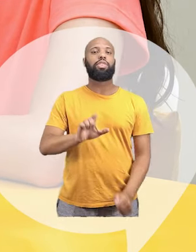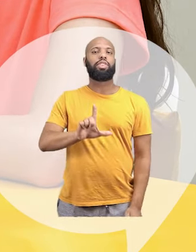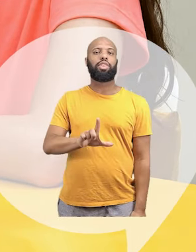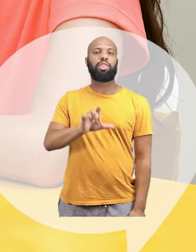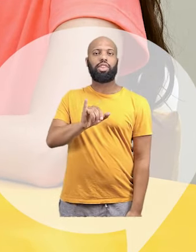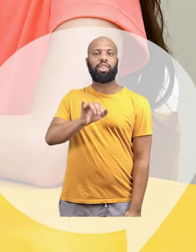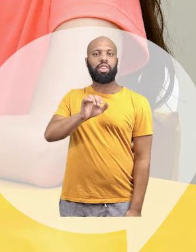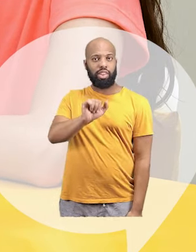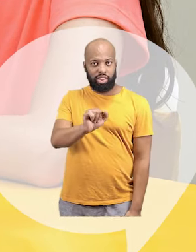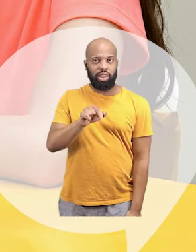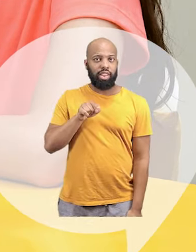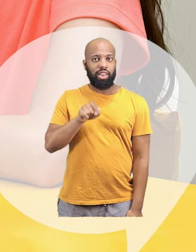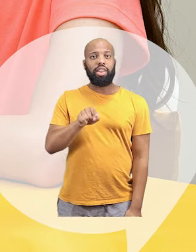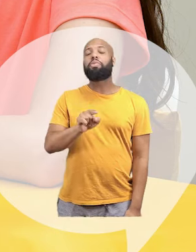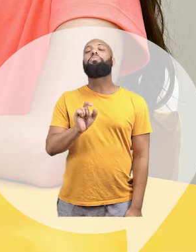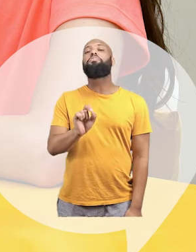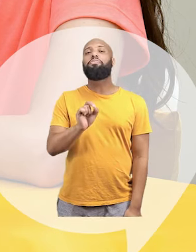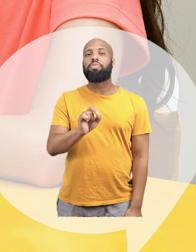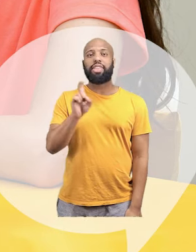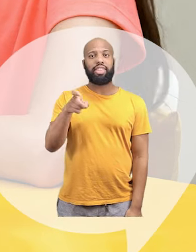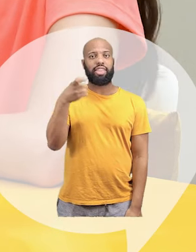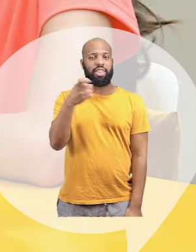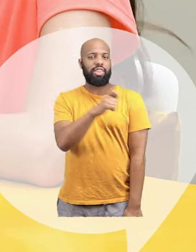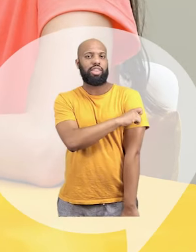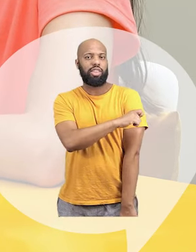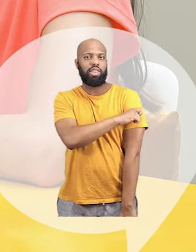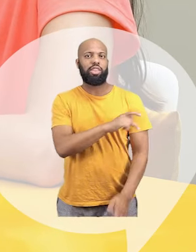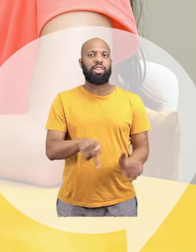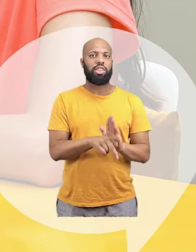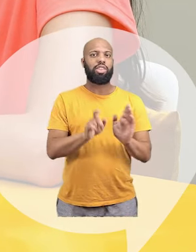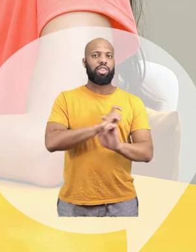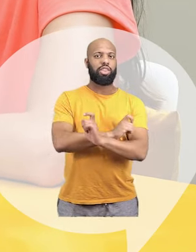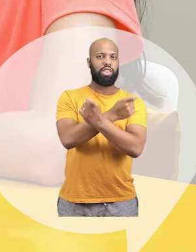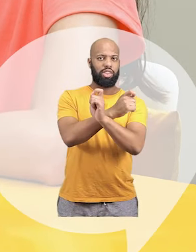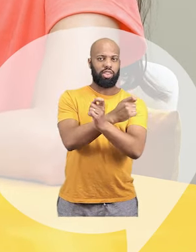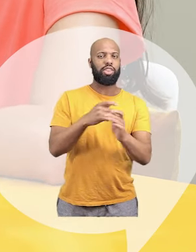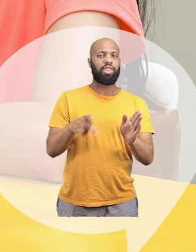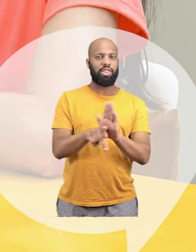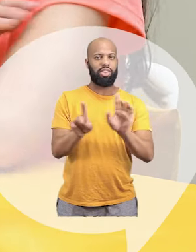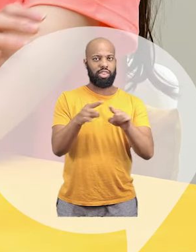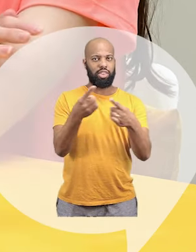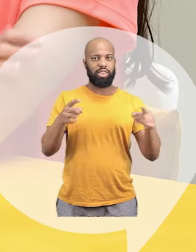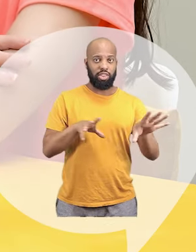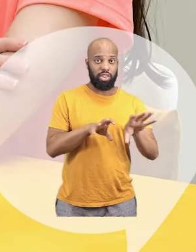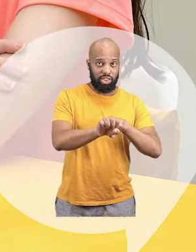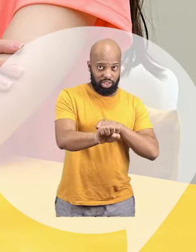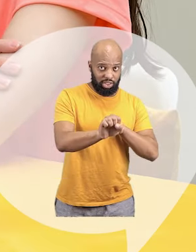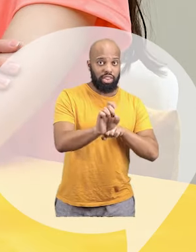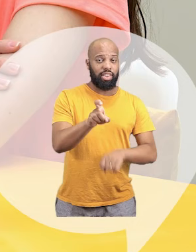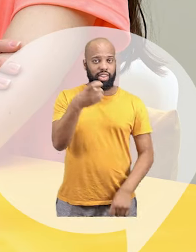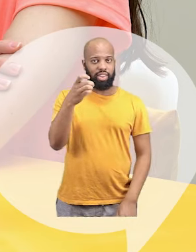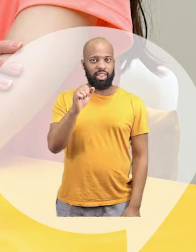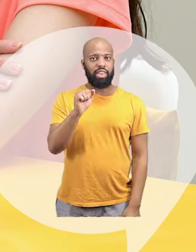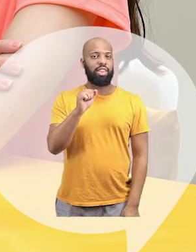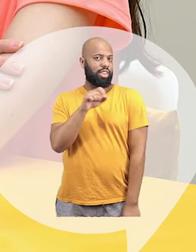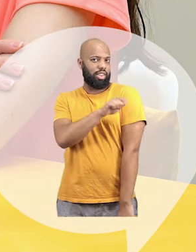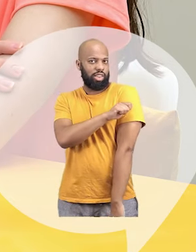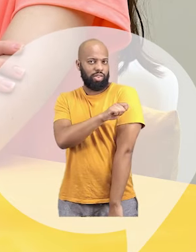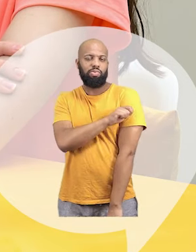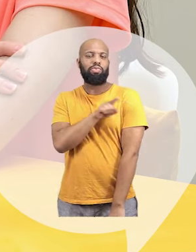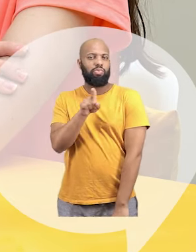com a Lia que ali ia ser frio que é exaluna da PUC do curso de música ele exa Luna é